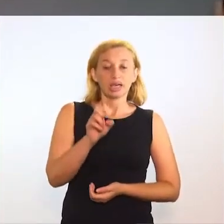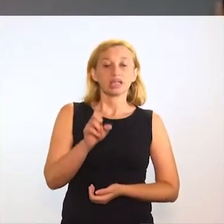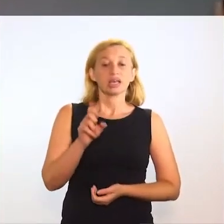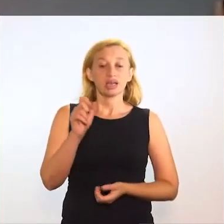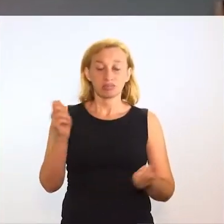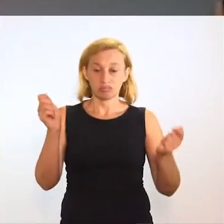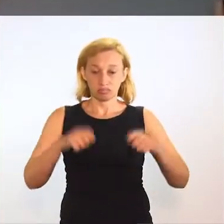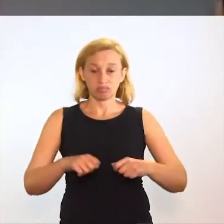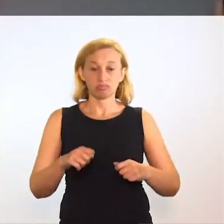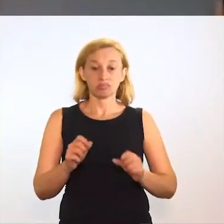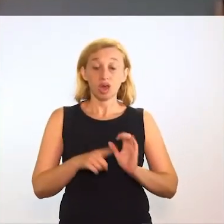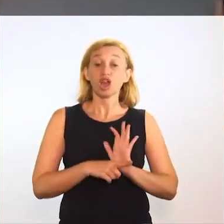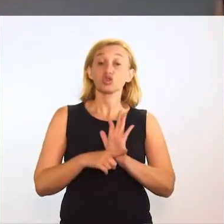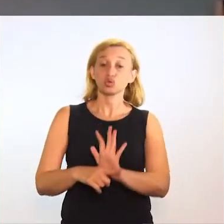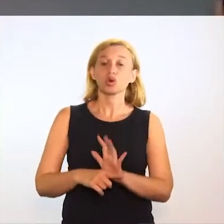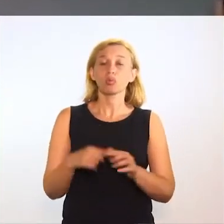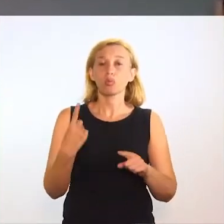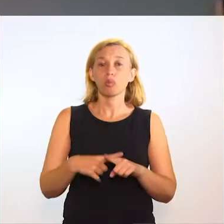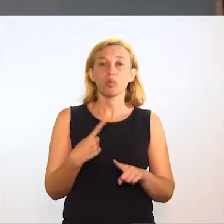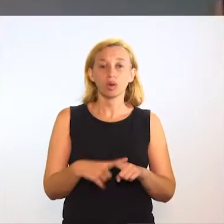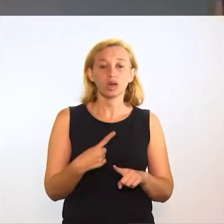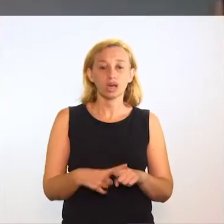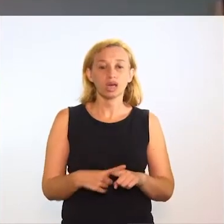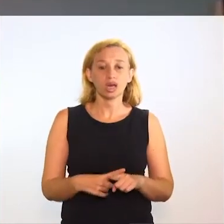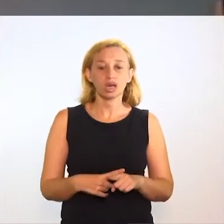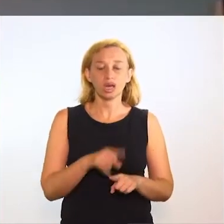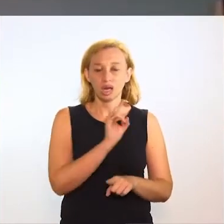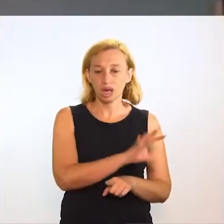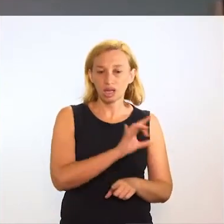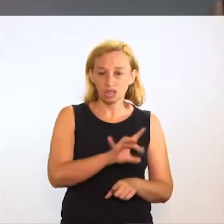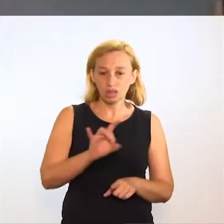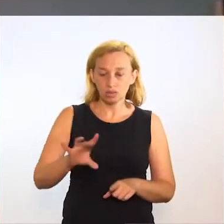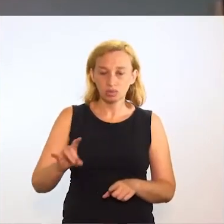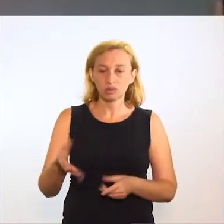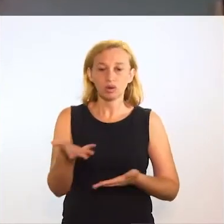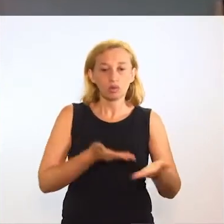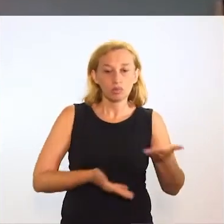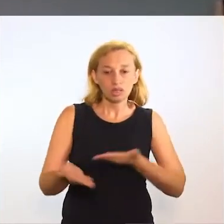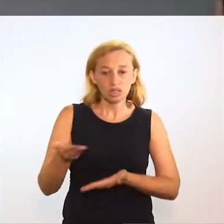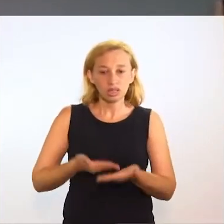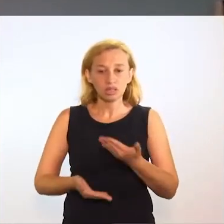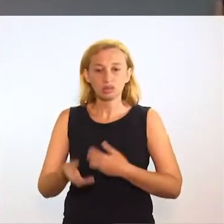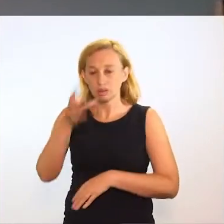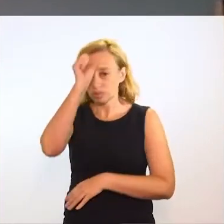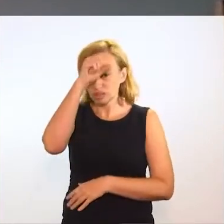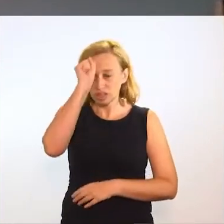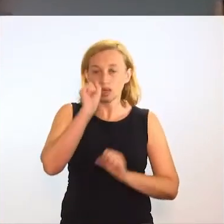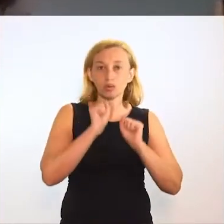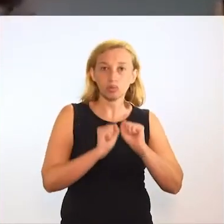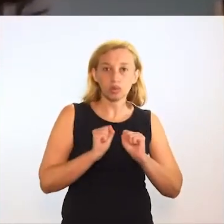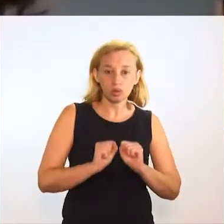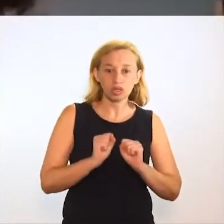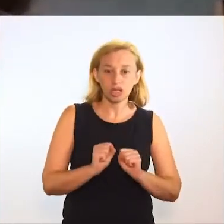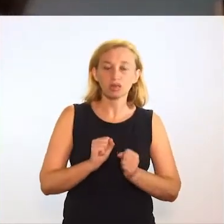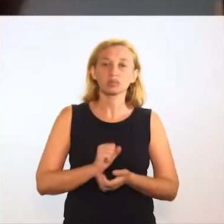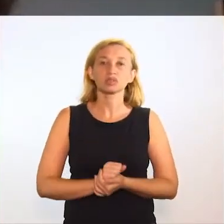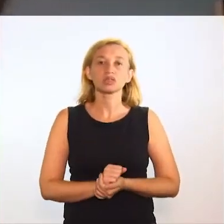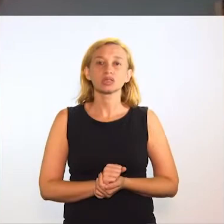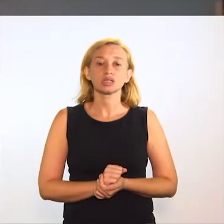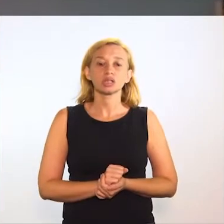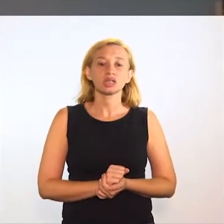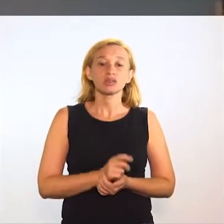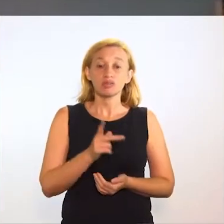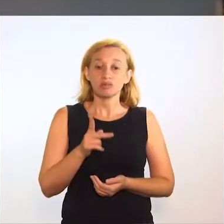eu acho que a rede também é muito potente e ajuda, porque na medida que cada uma vai compartilhando seus aprendizados e